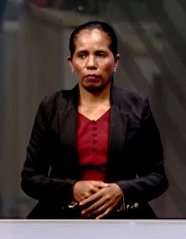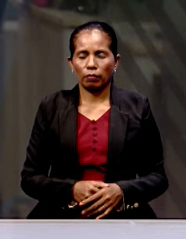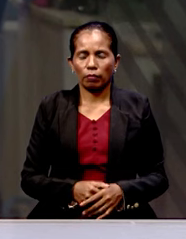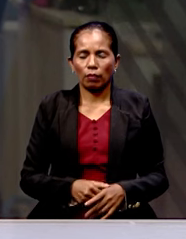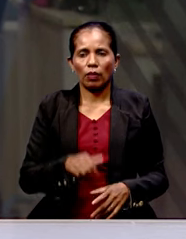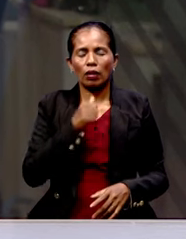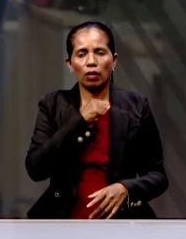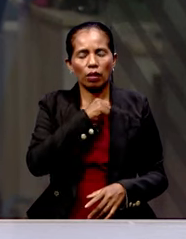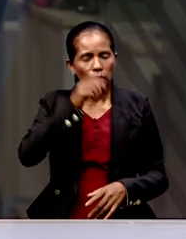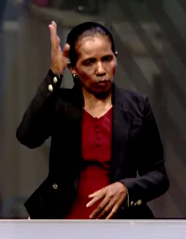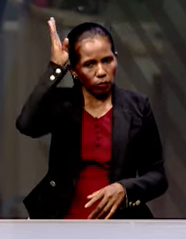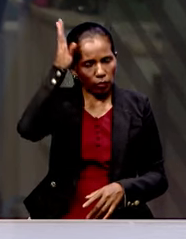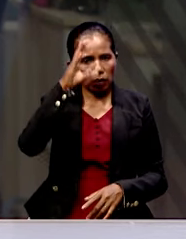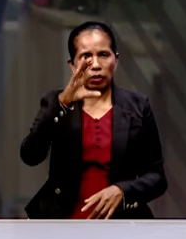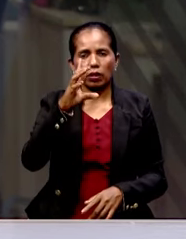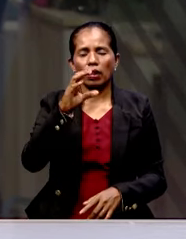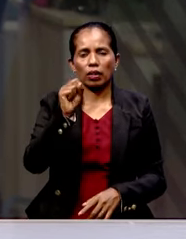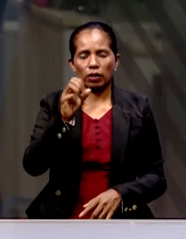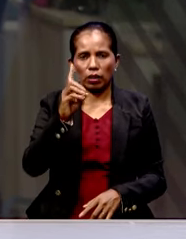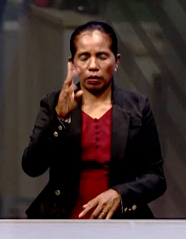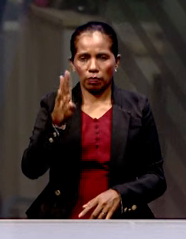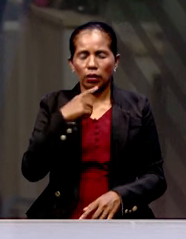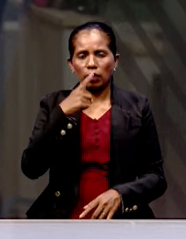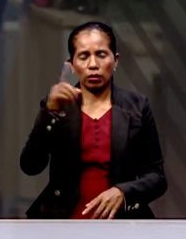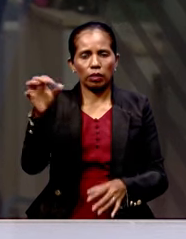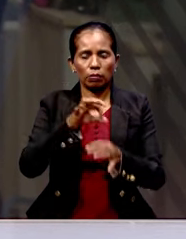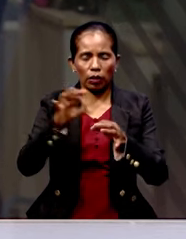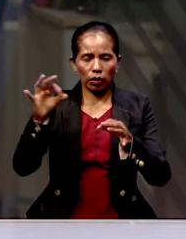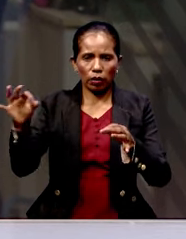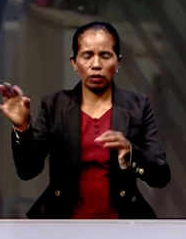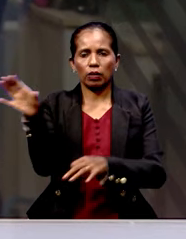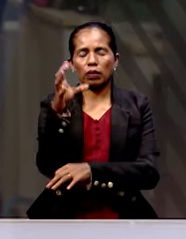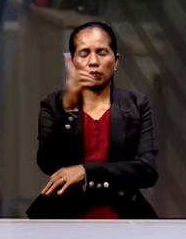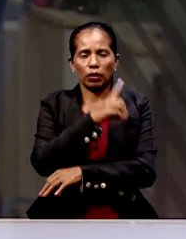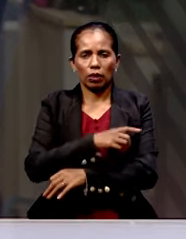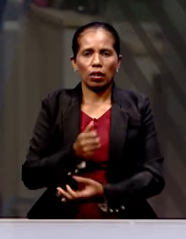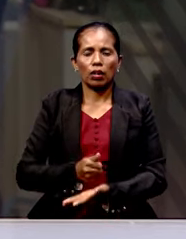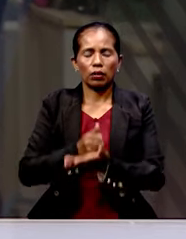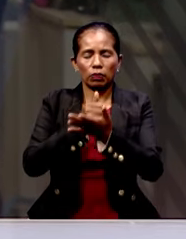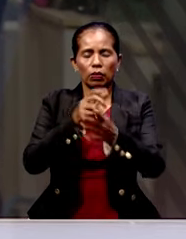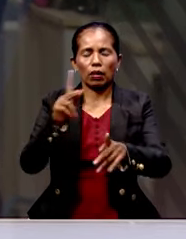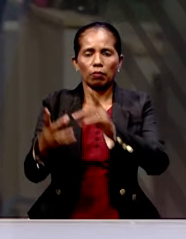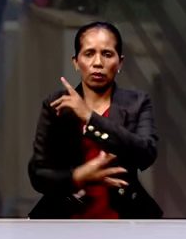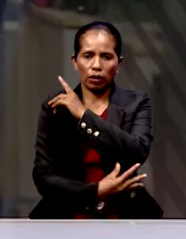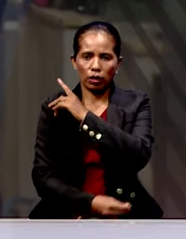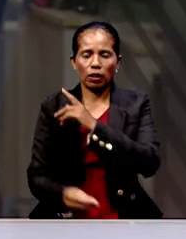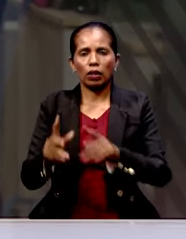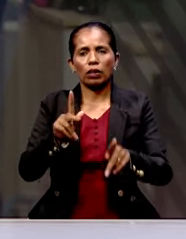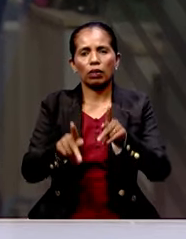Don Virgilio Cardial do Campo da Silva este via teten, espírito do Natal, Mactulun e Maquiac no Ema Moracira.